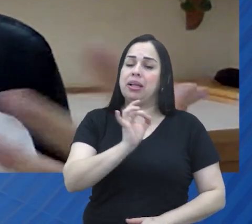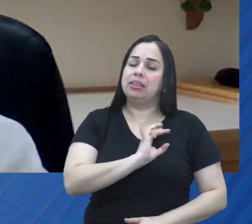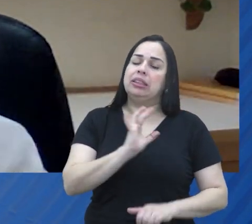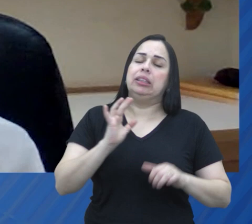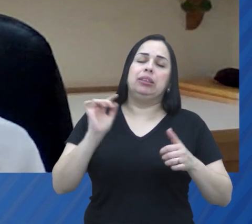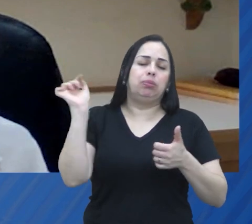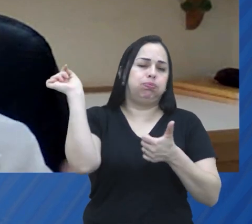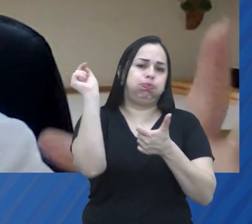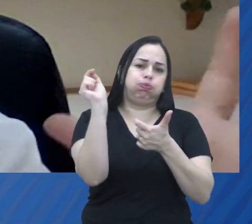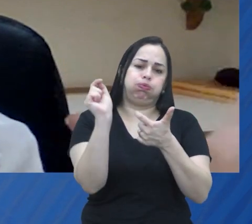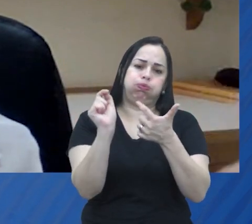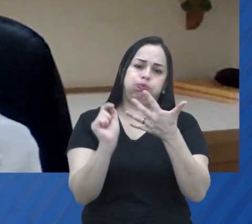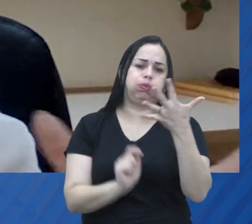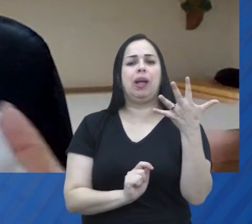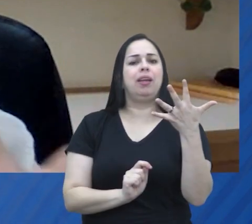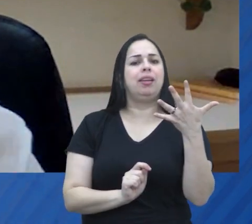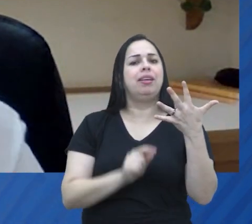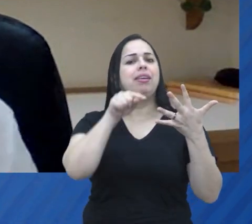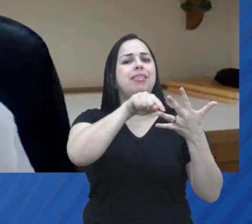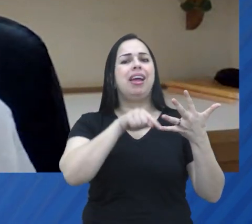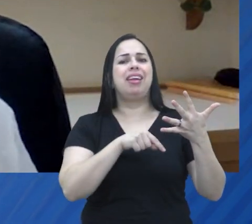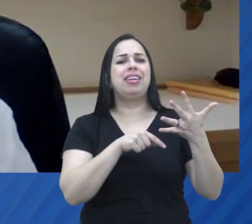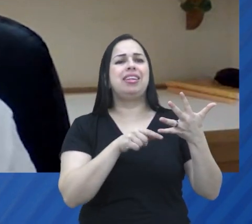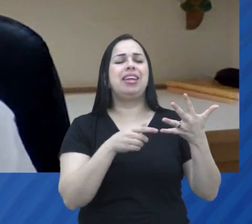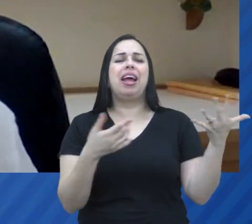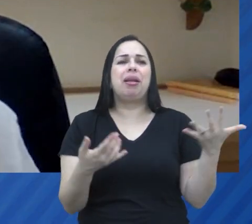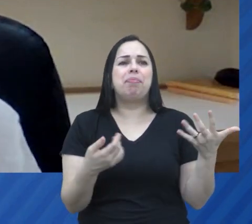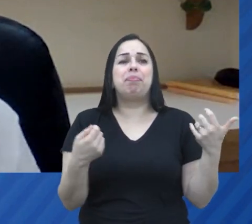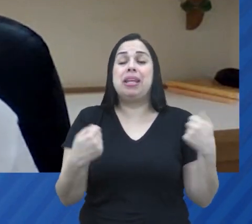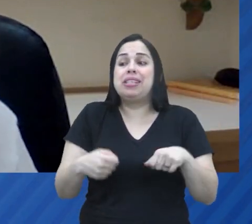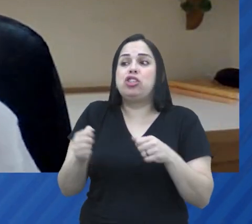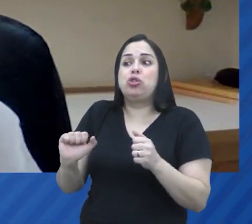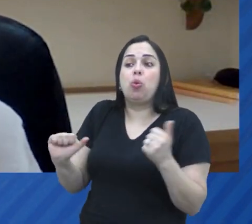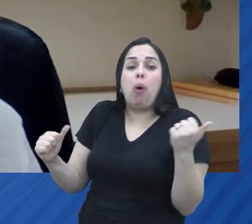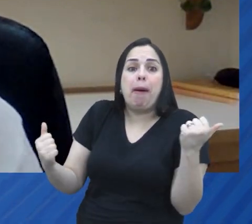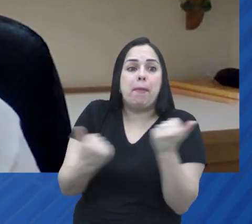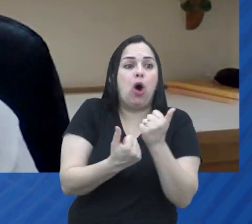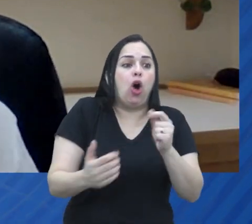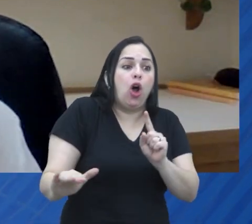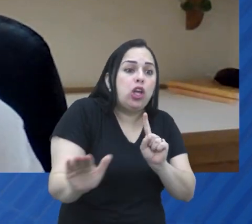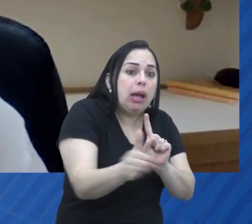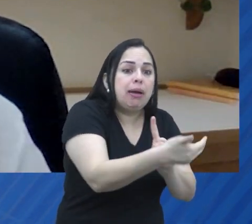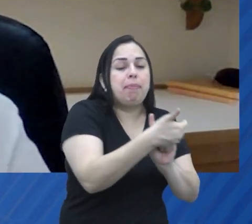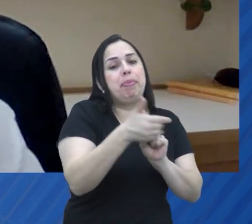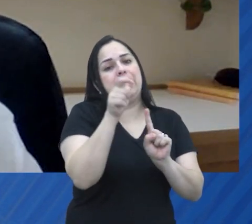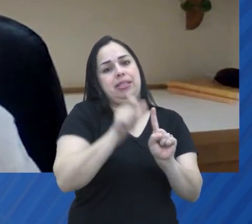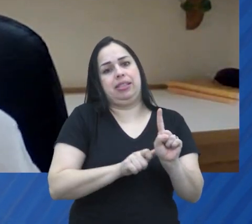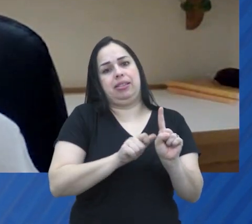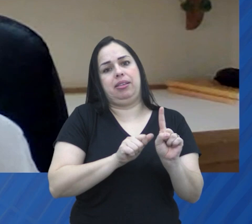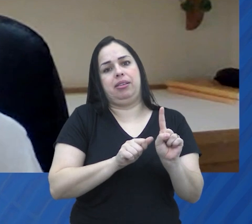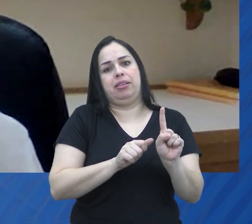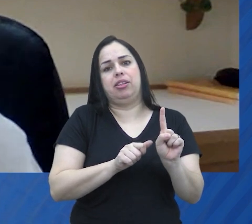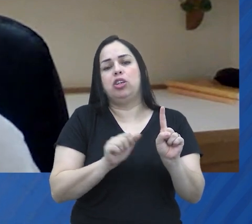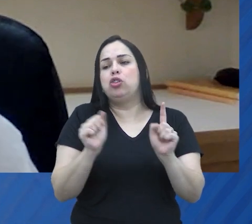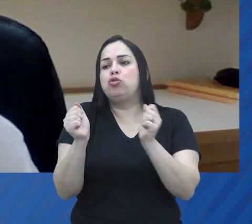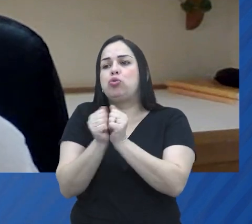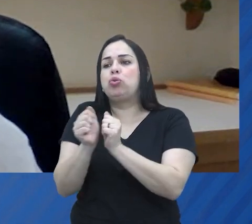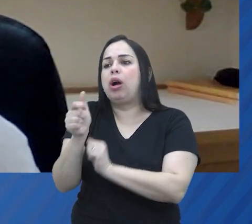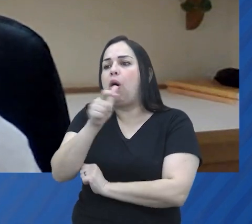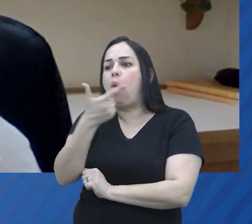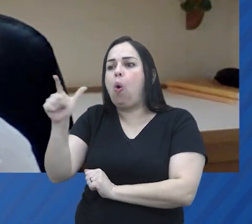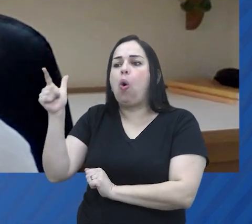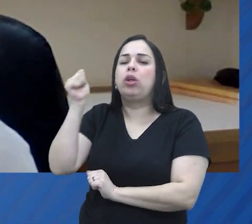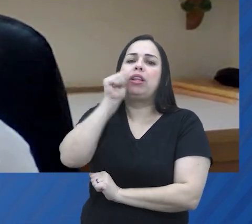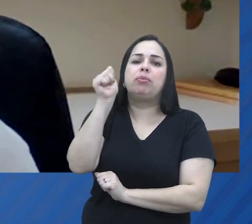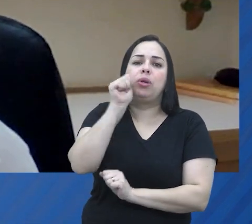Então tudo isso vai tornar com que ela consiga encontrar um ambiente de apoio, de acolhimento com outras mulheres e